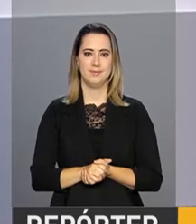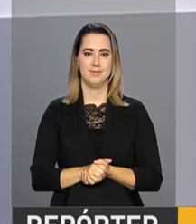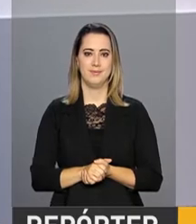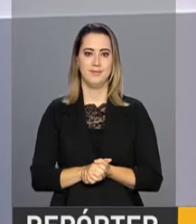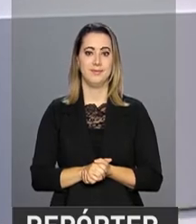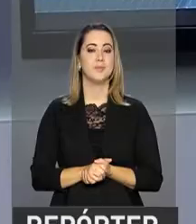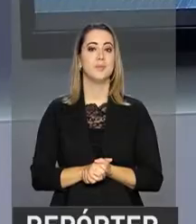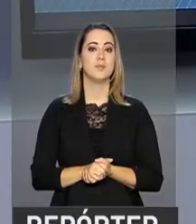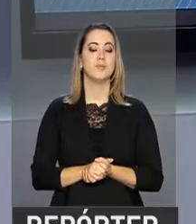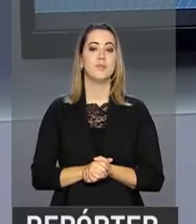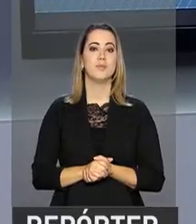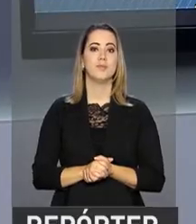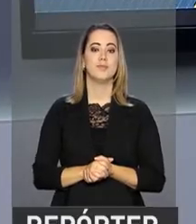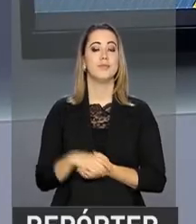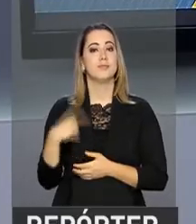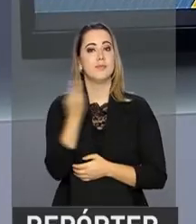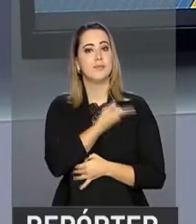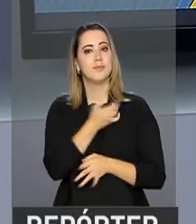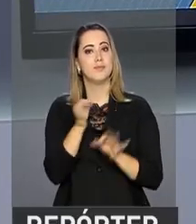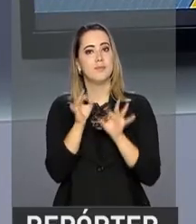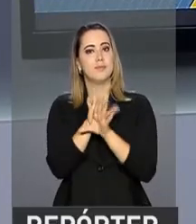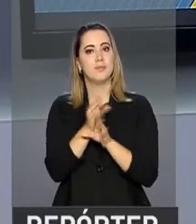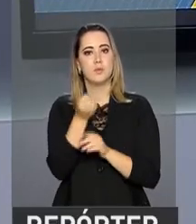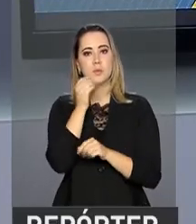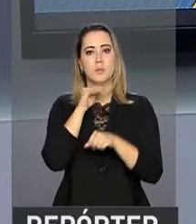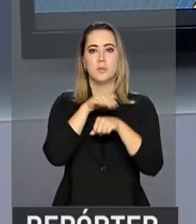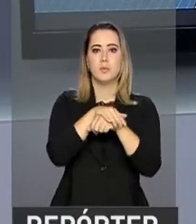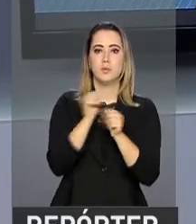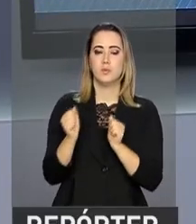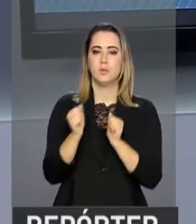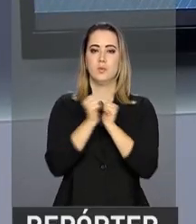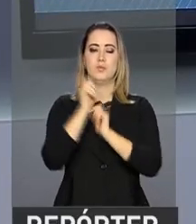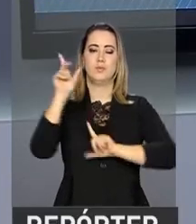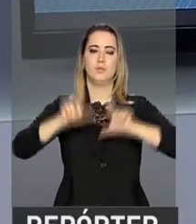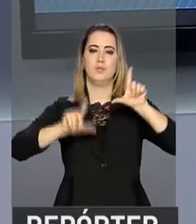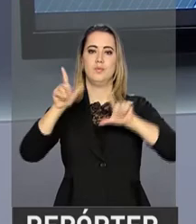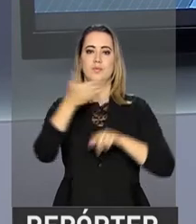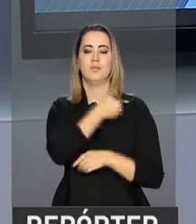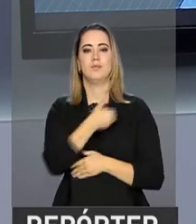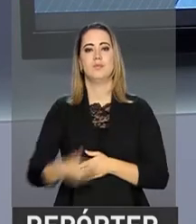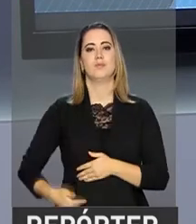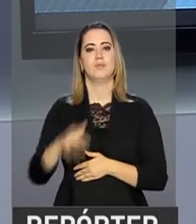www.ines.gov.br. Nós ficamos por aqui. Uma boa noite para você e continue com a